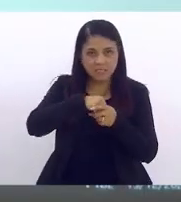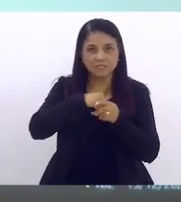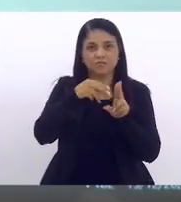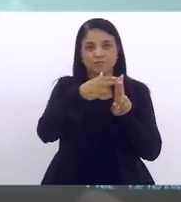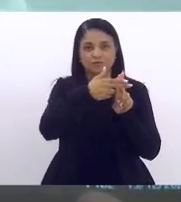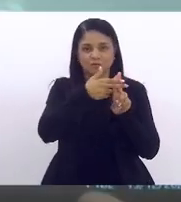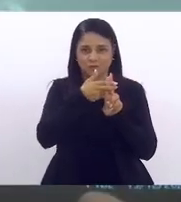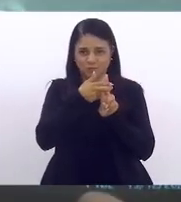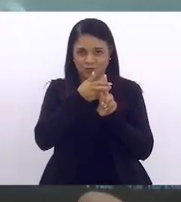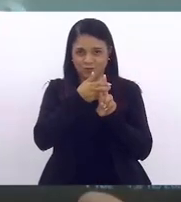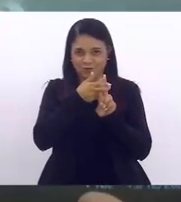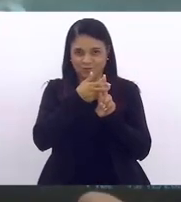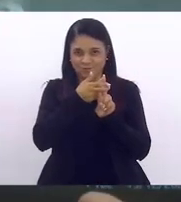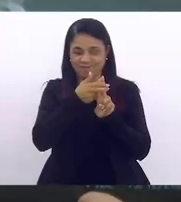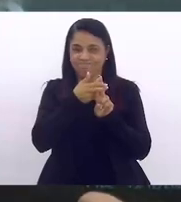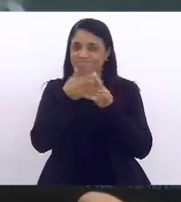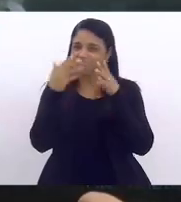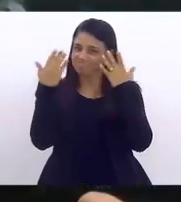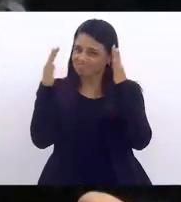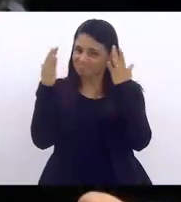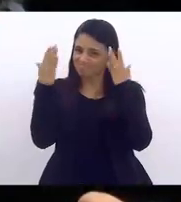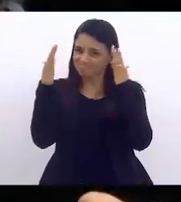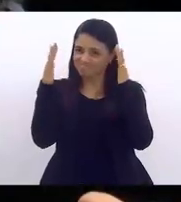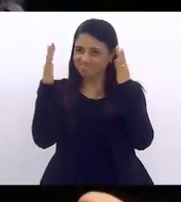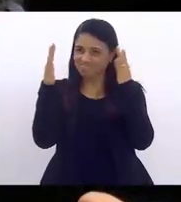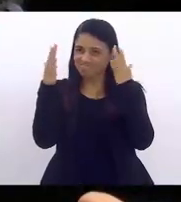isso. Muito bem.